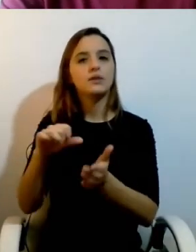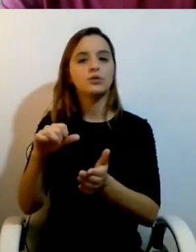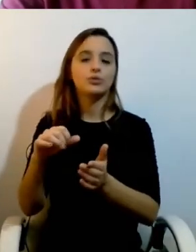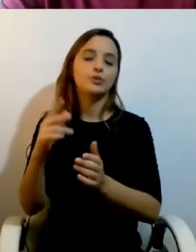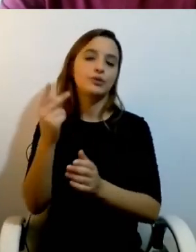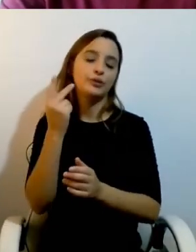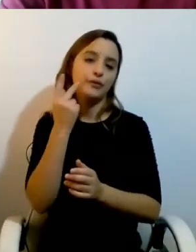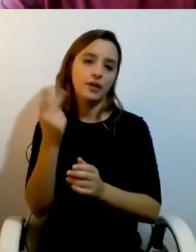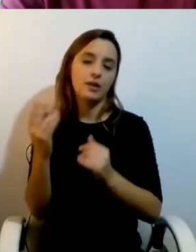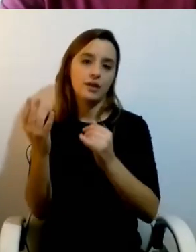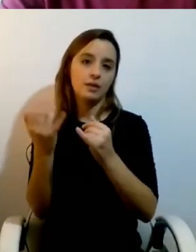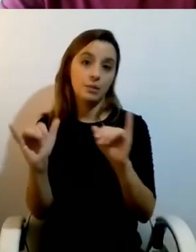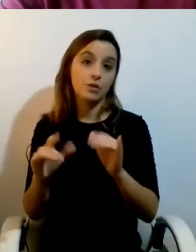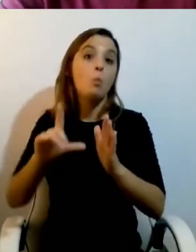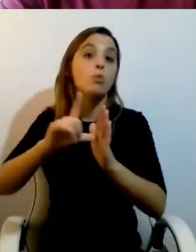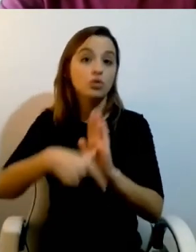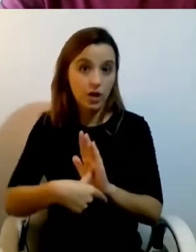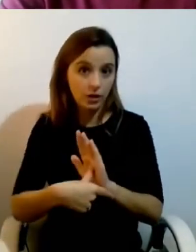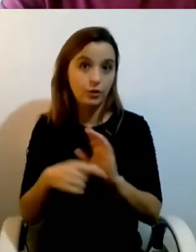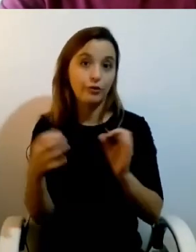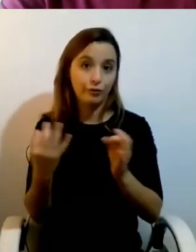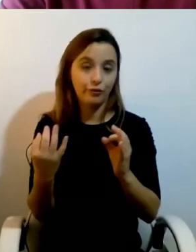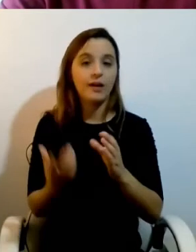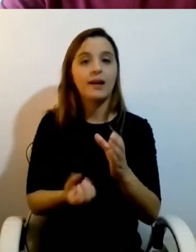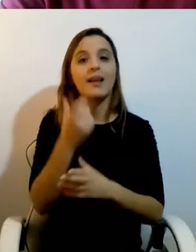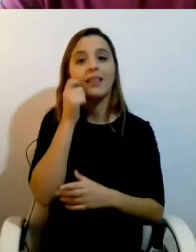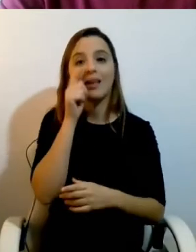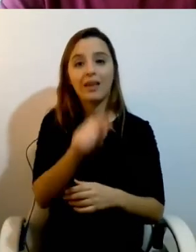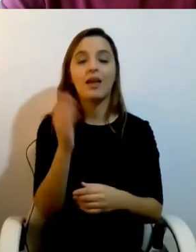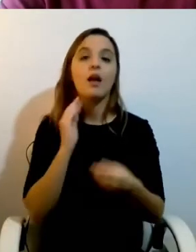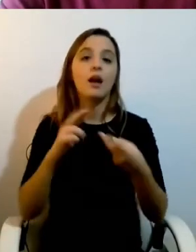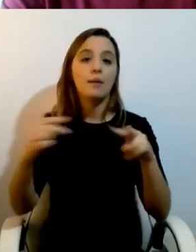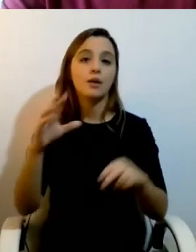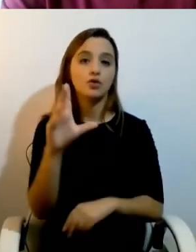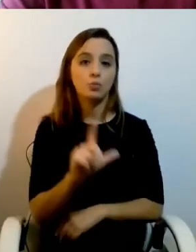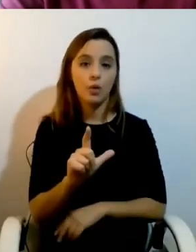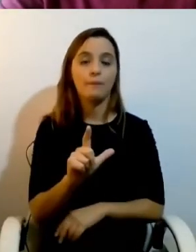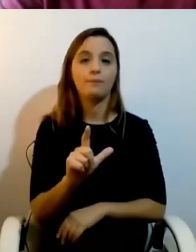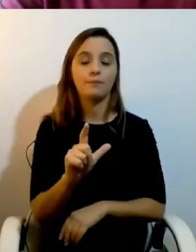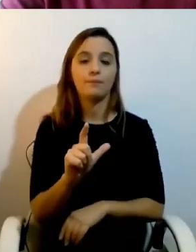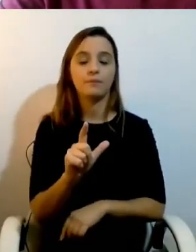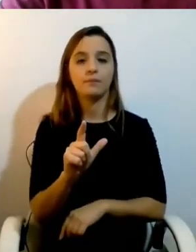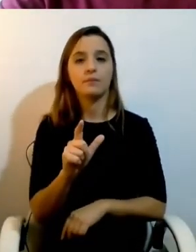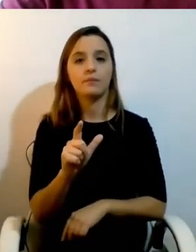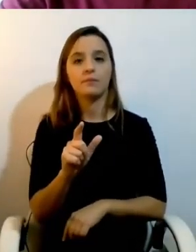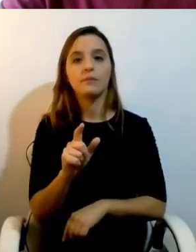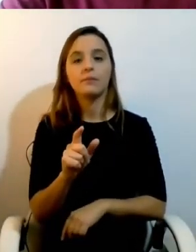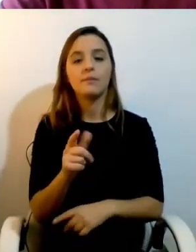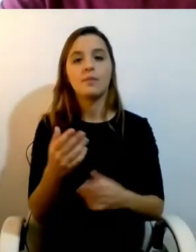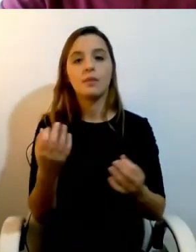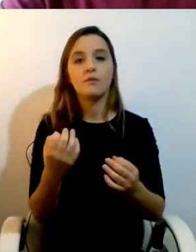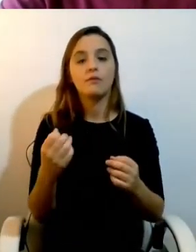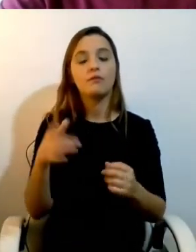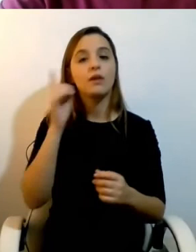Portugal, que foi inaugurado ou criado pela Câmara Municipal de Lisboa, que abriu a 3 de dezembro